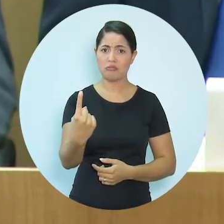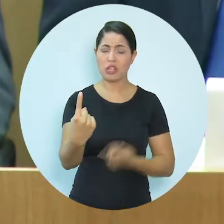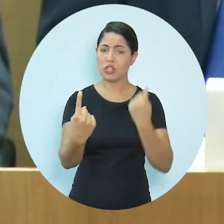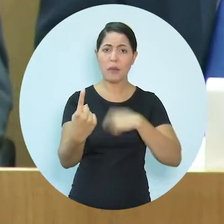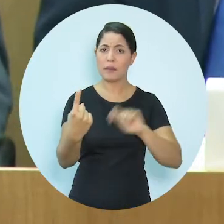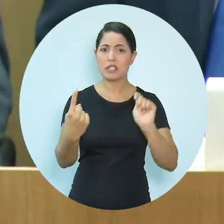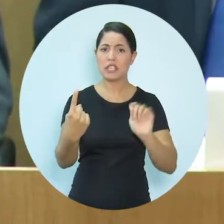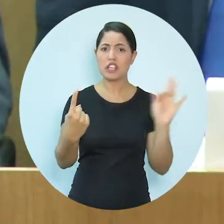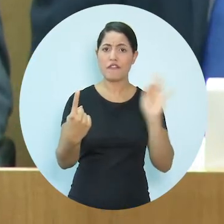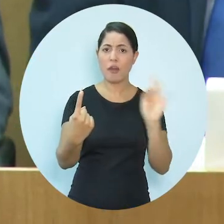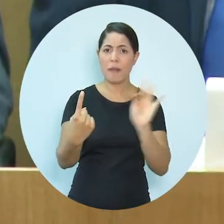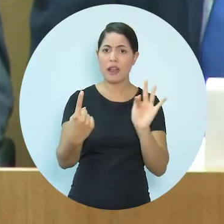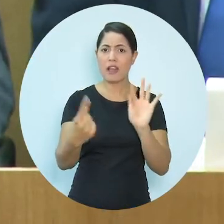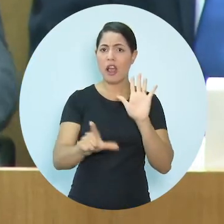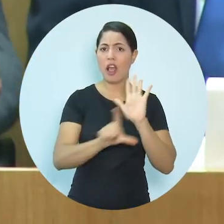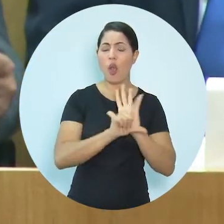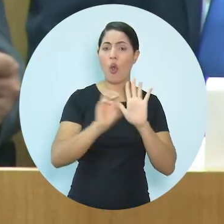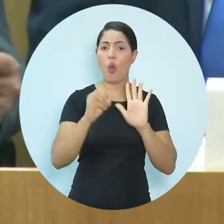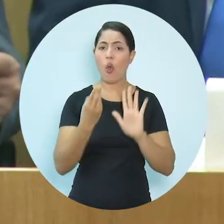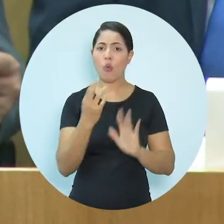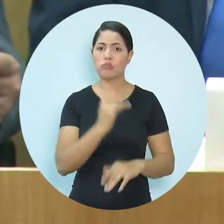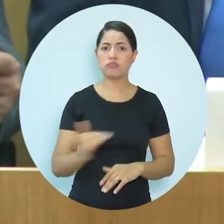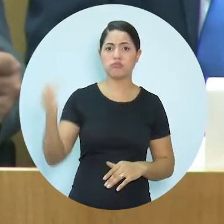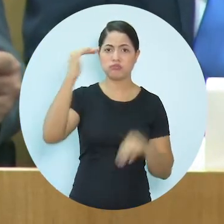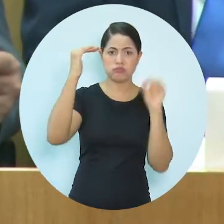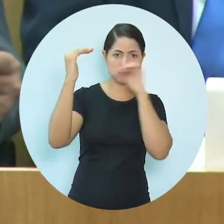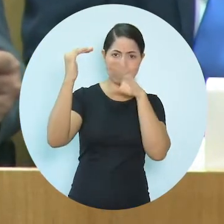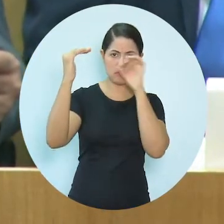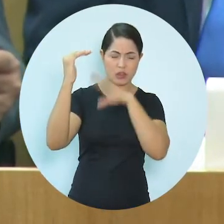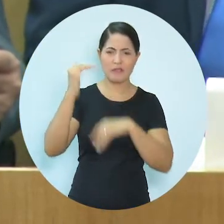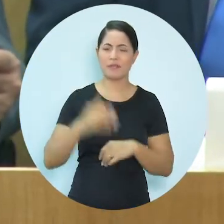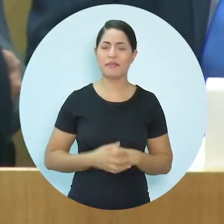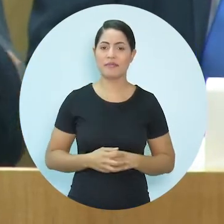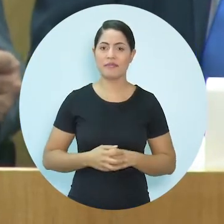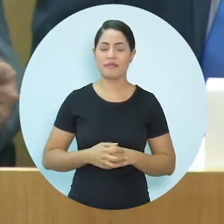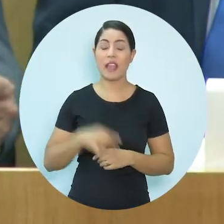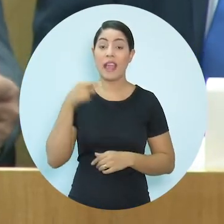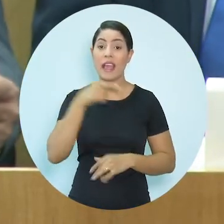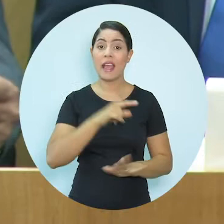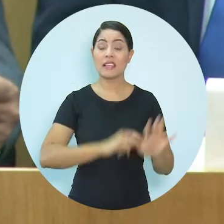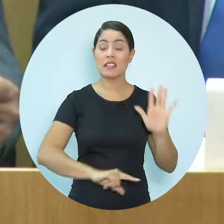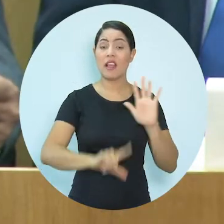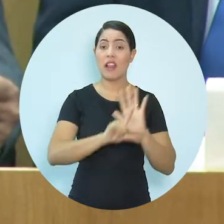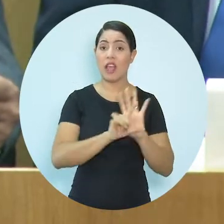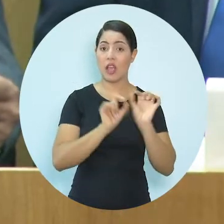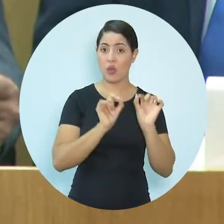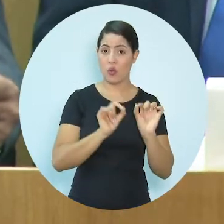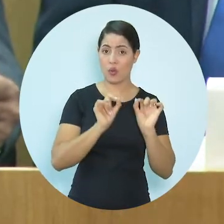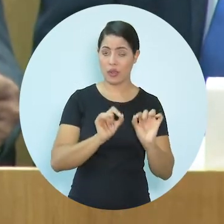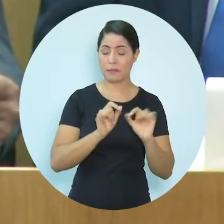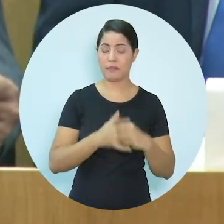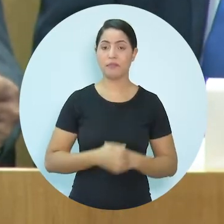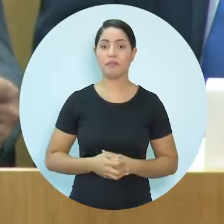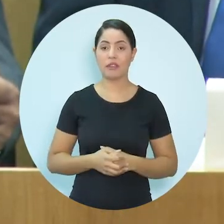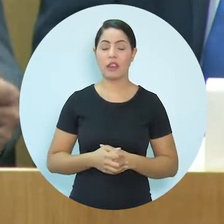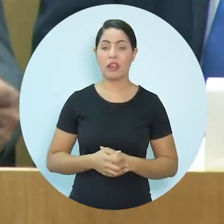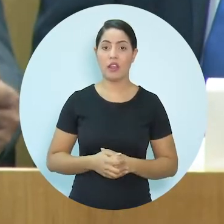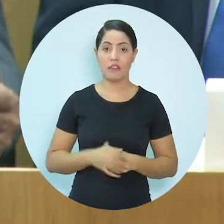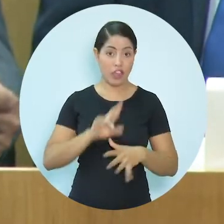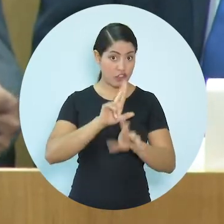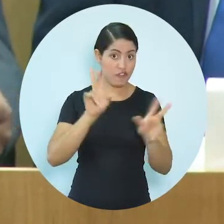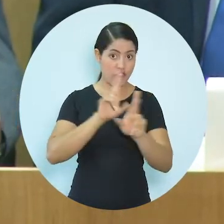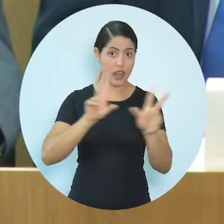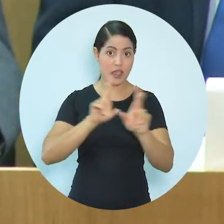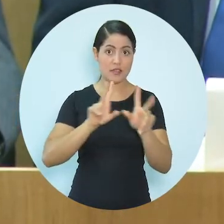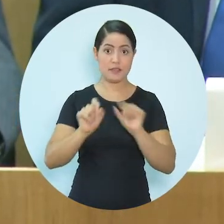individual sem as formalidades legais ou com abuso de poder. O que a nova lei punia?